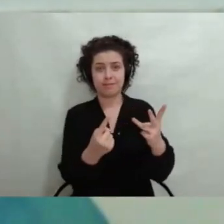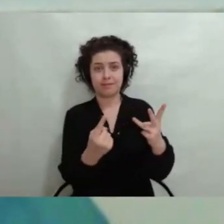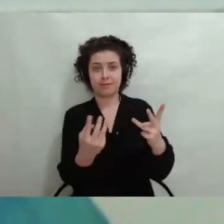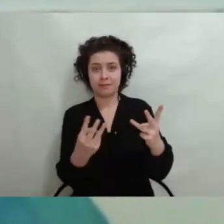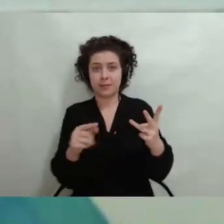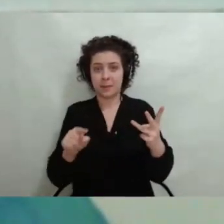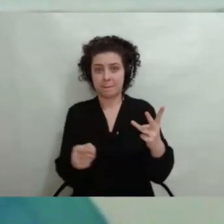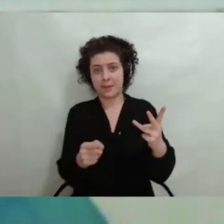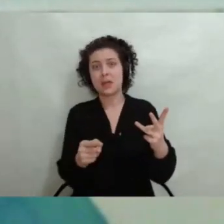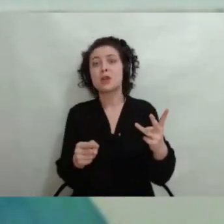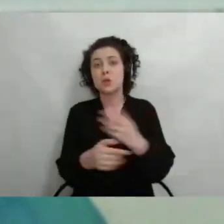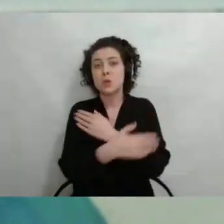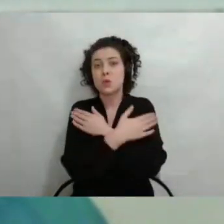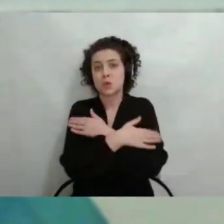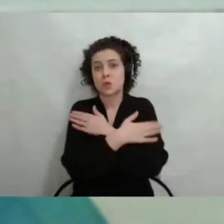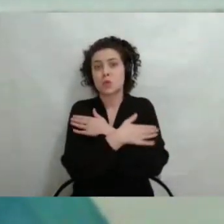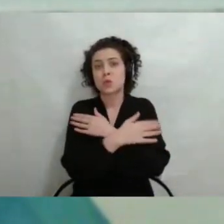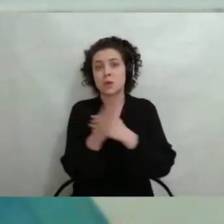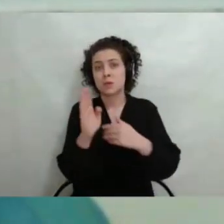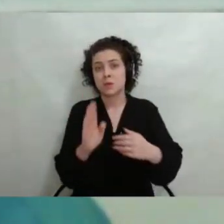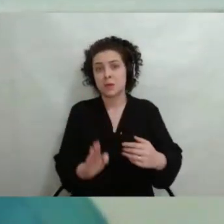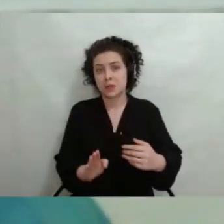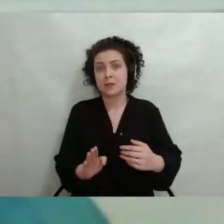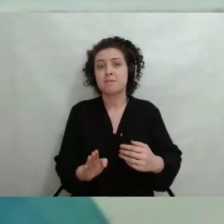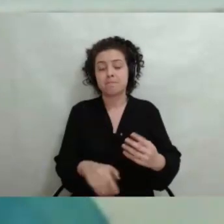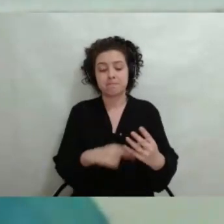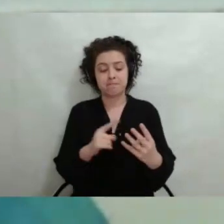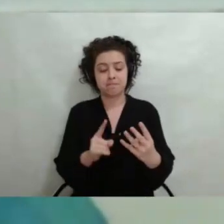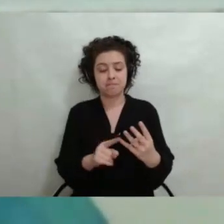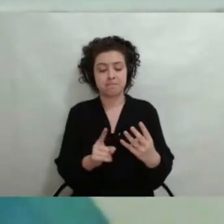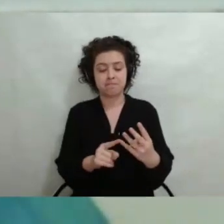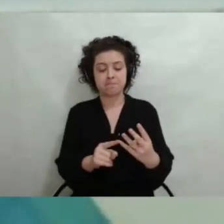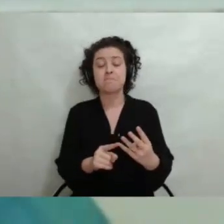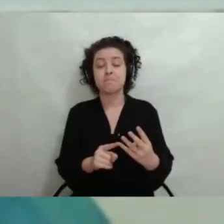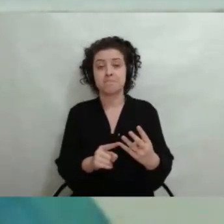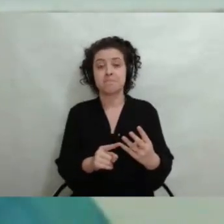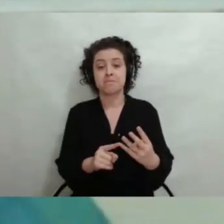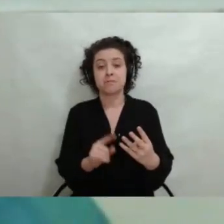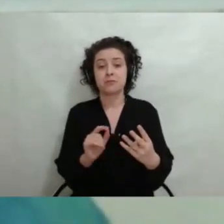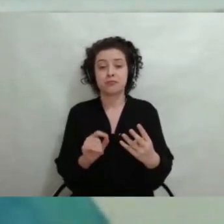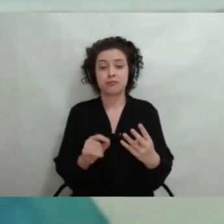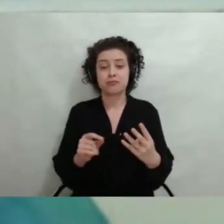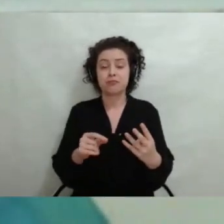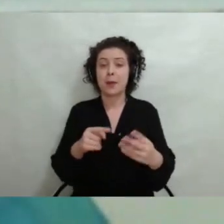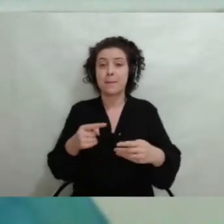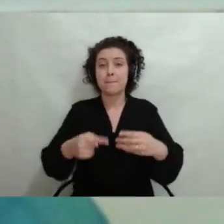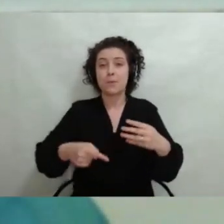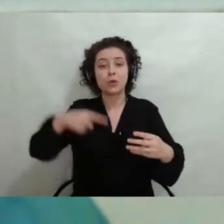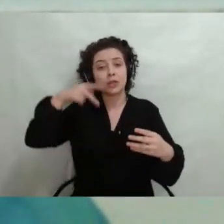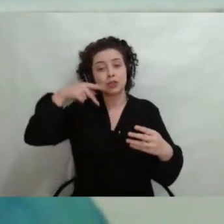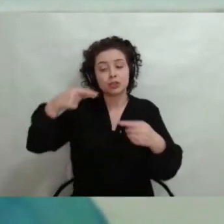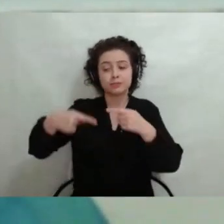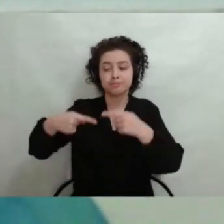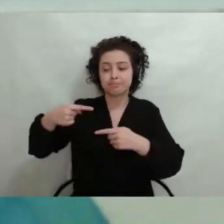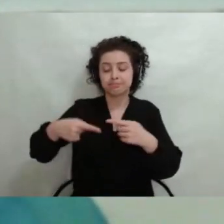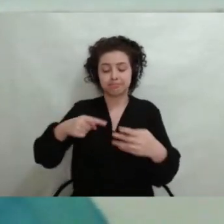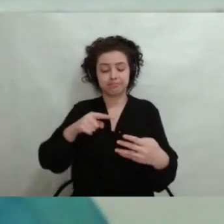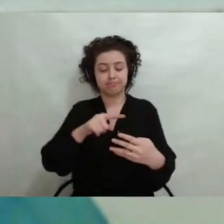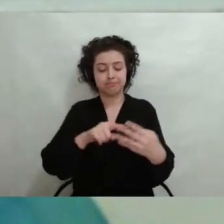dos brasileiros e brasileiras com desemprego, e também uma crise política, que no momento